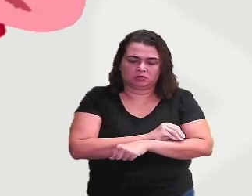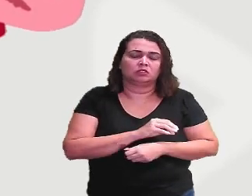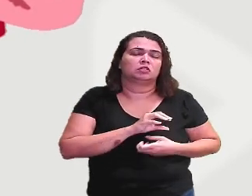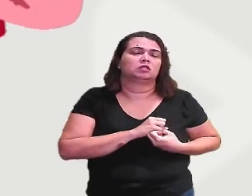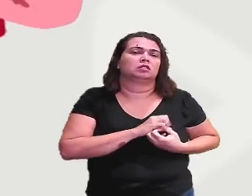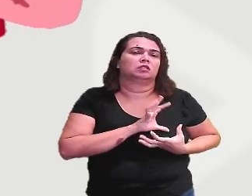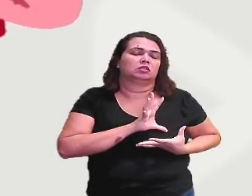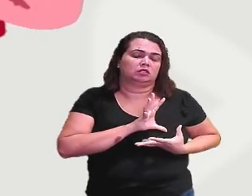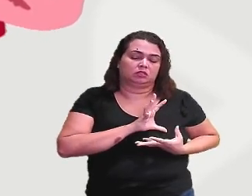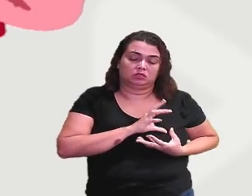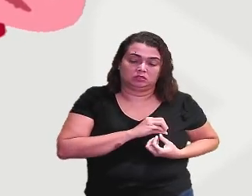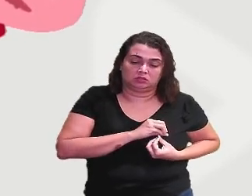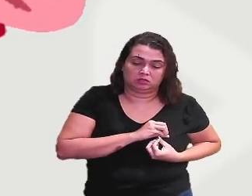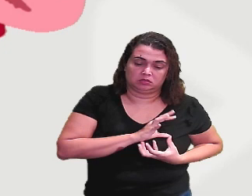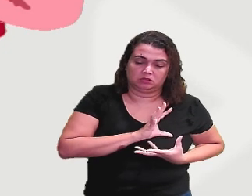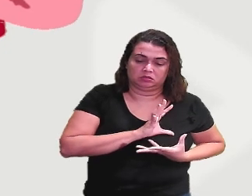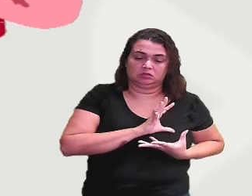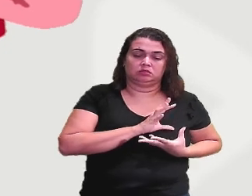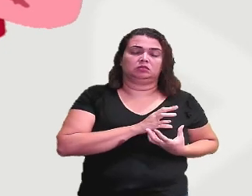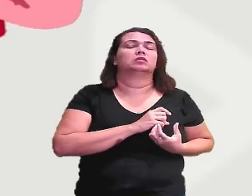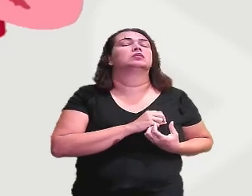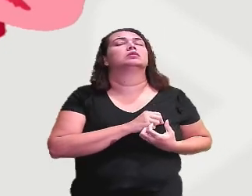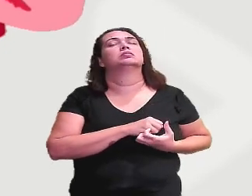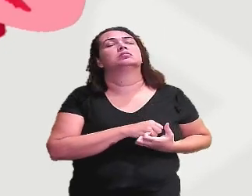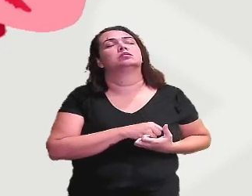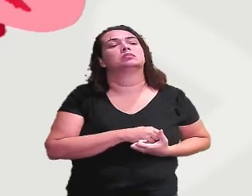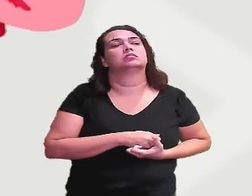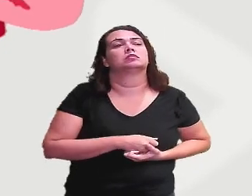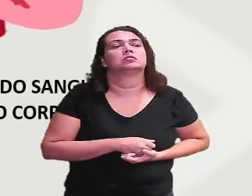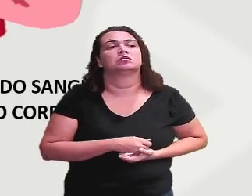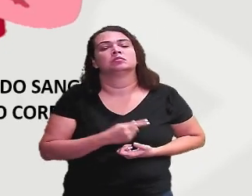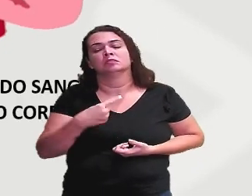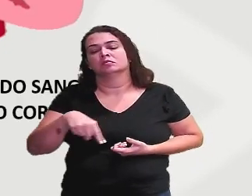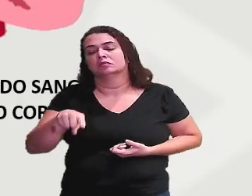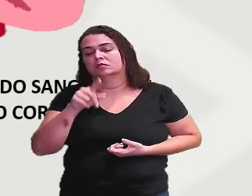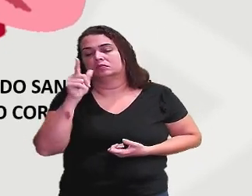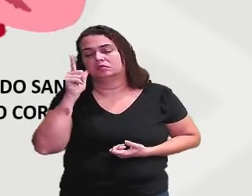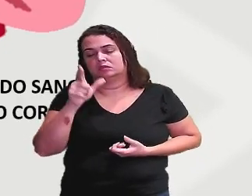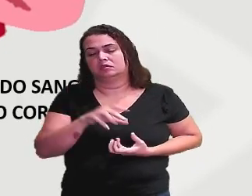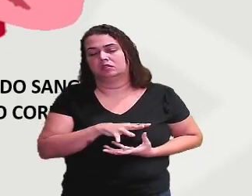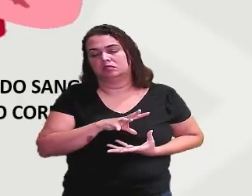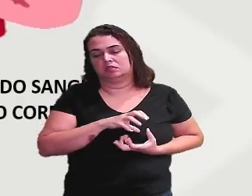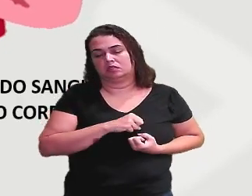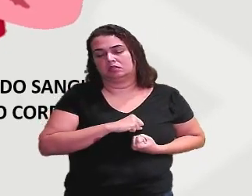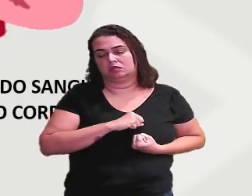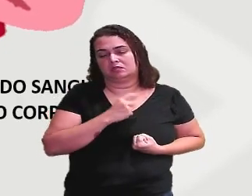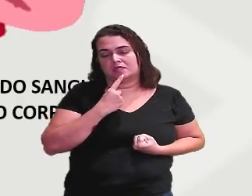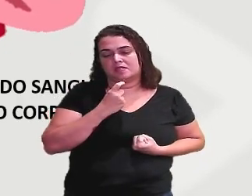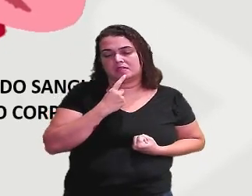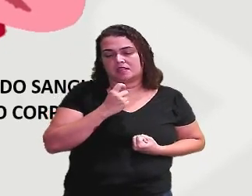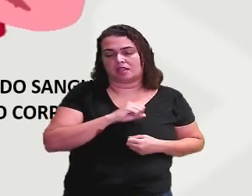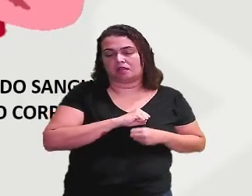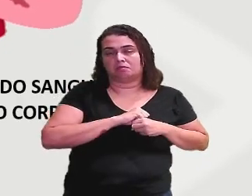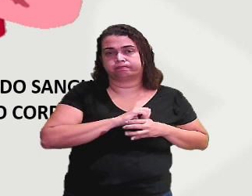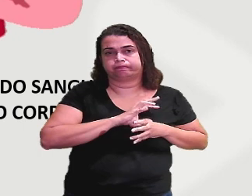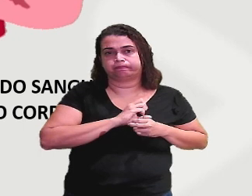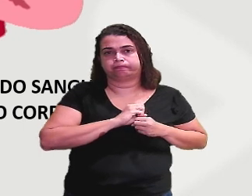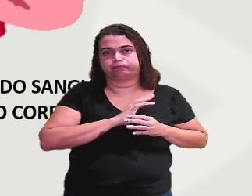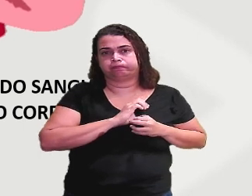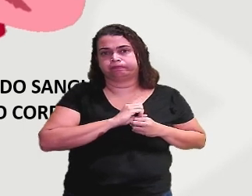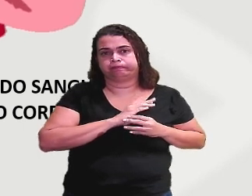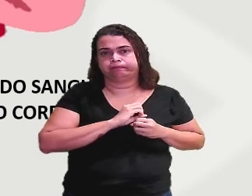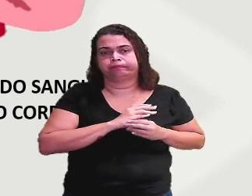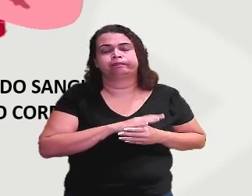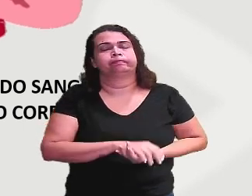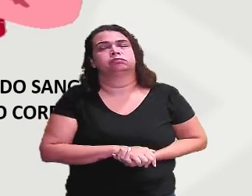esses músculos que existem no coração que nós vamos ter, né, esse bombeamento de sangue para todas